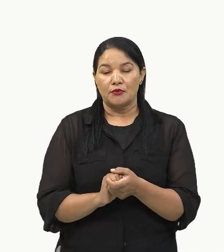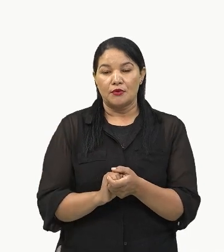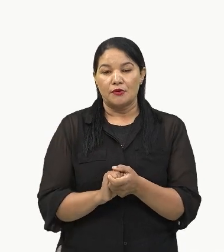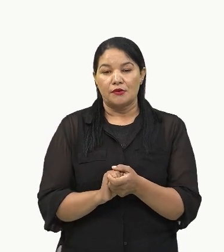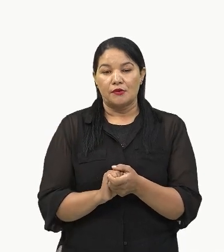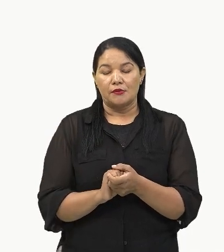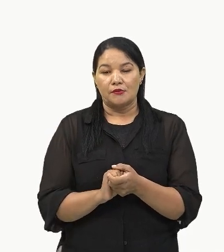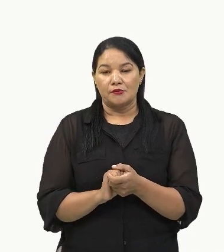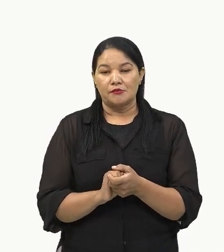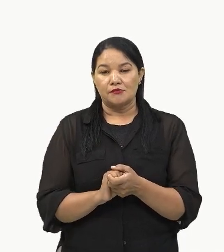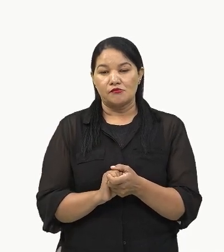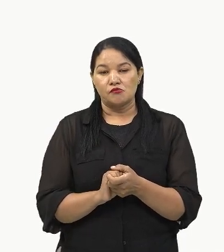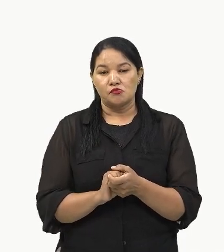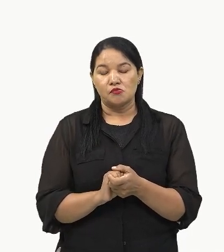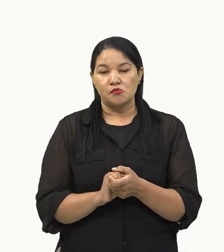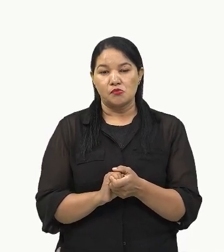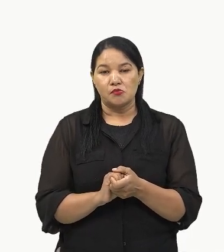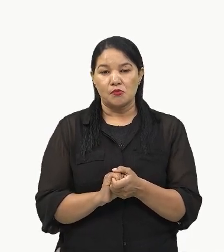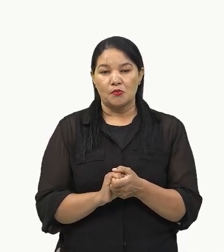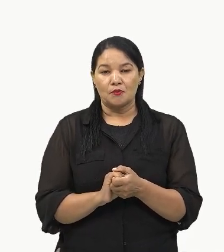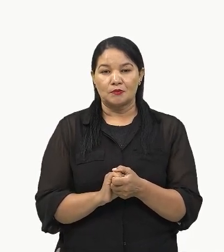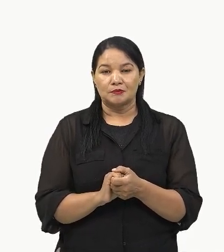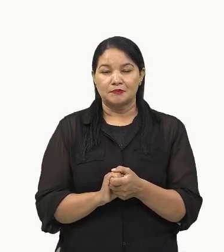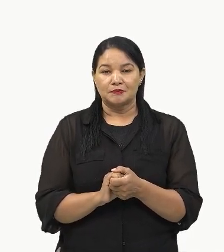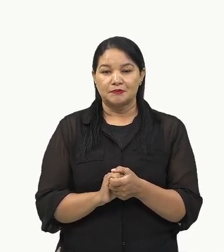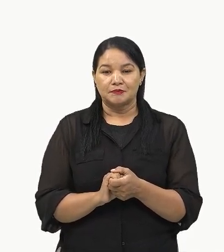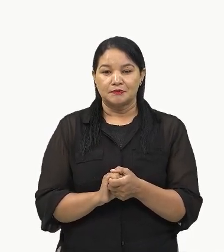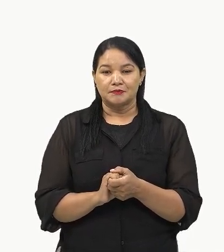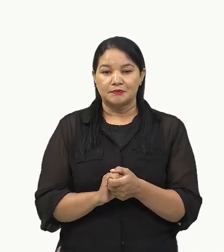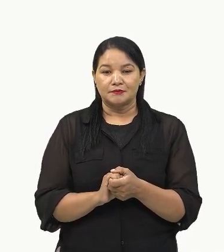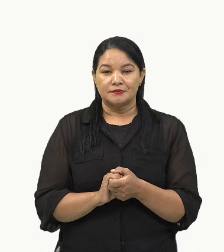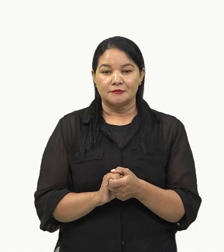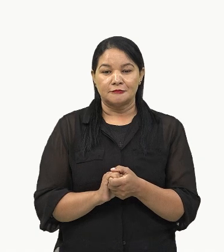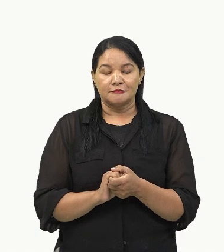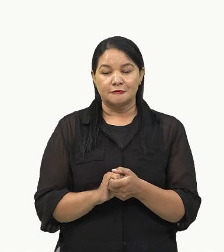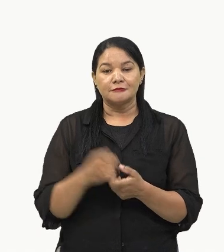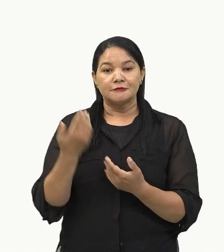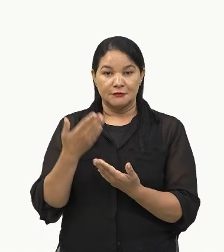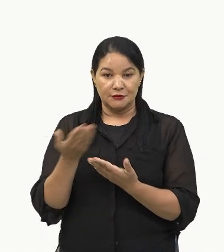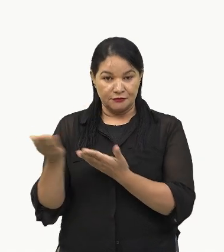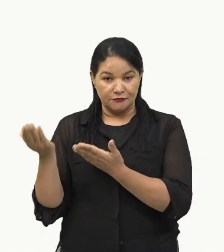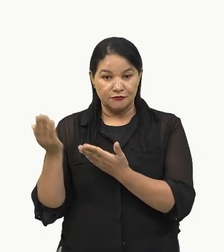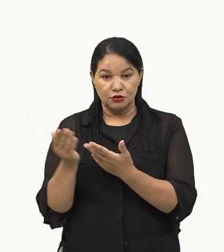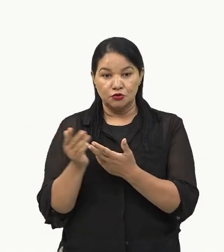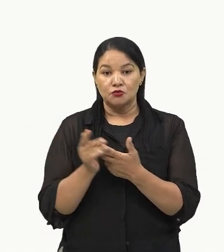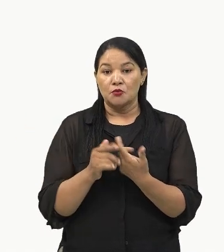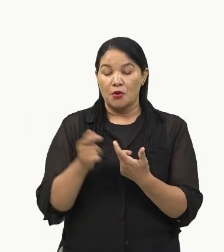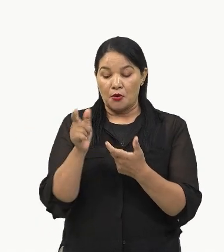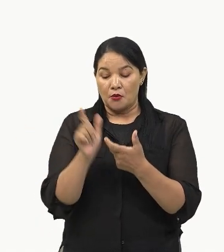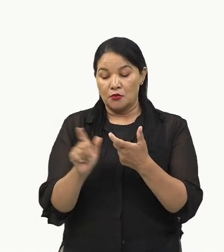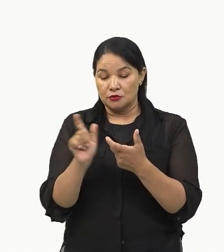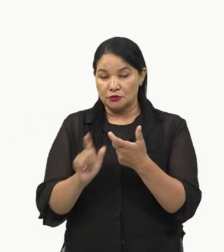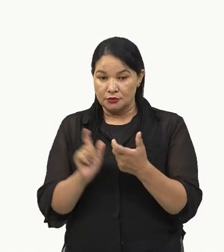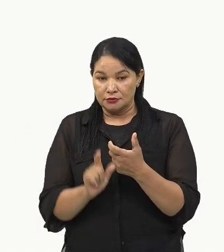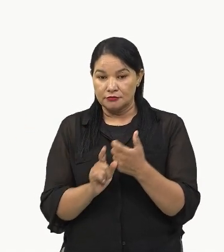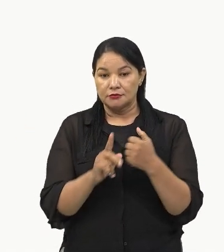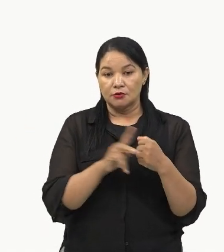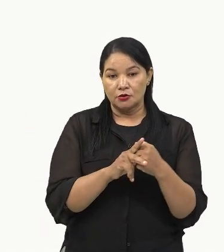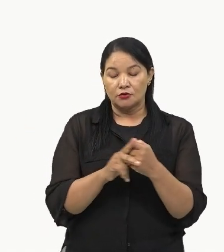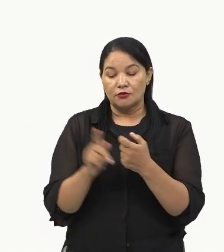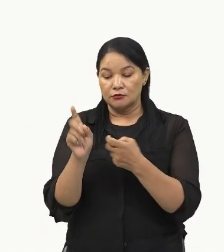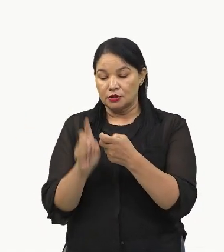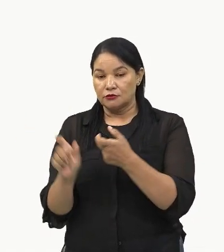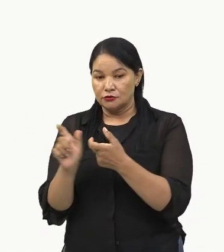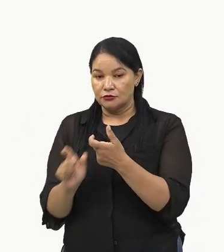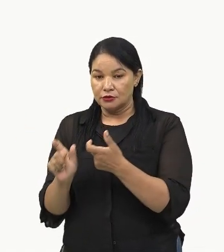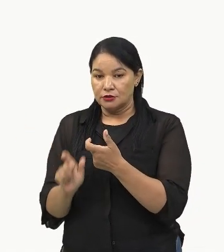vosotros habéis, ellos han. É assim que se conjuga o verbo haber no presente do